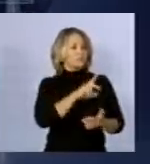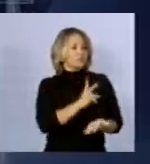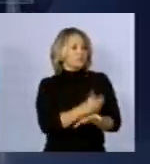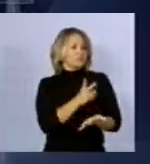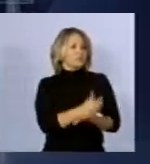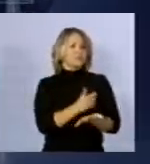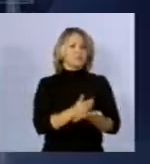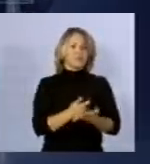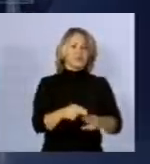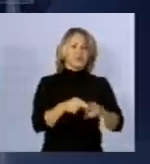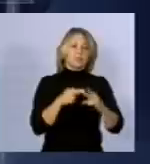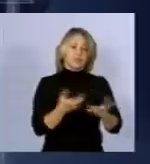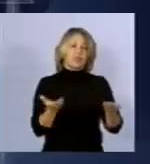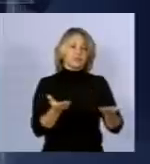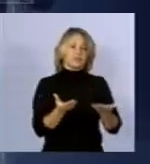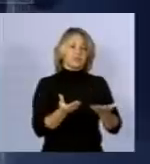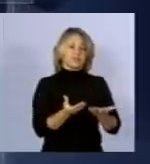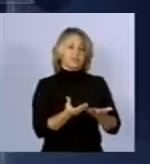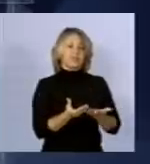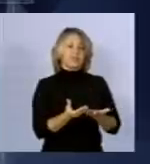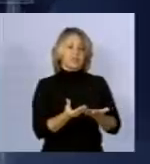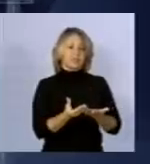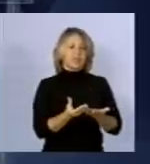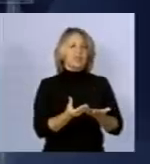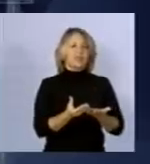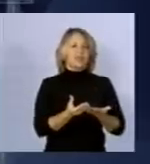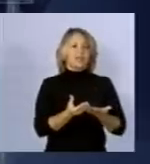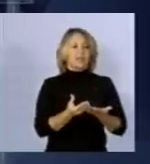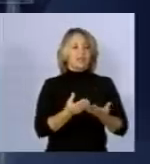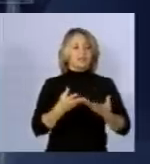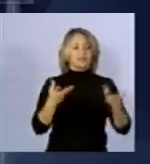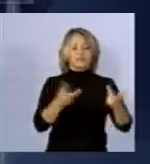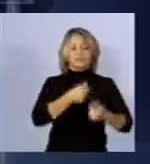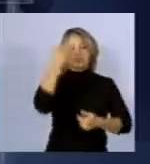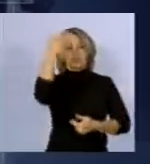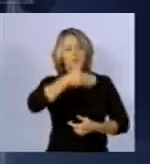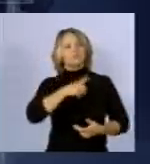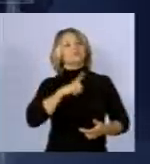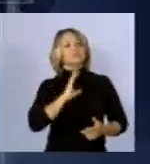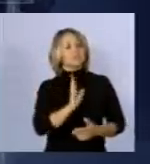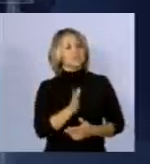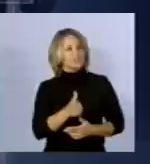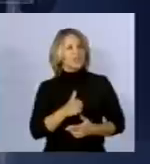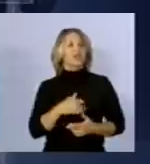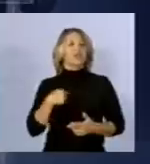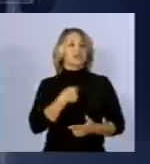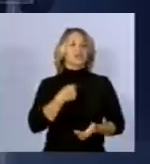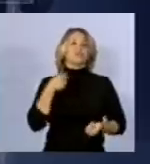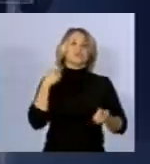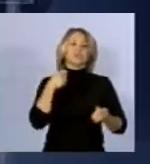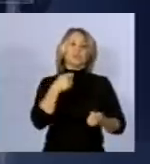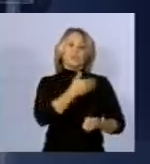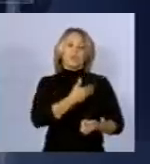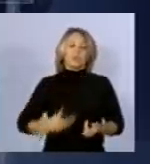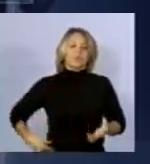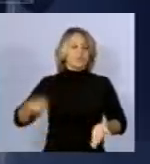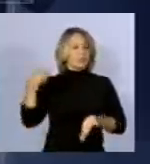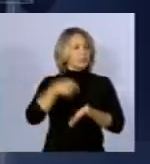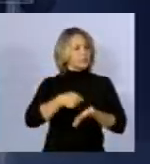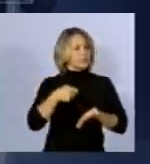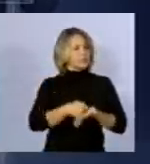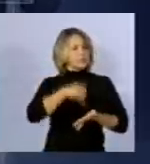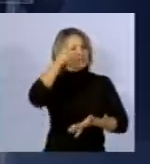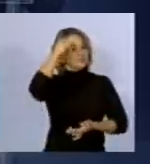Evidente inconstitucionalidade perto das evidências científicas que temos e o dever do Estado de prevenção eh e